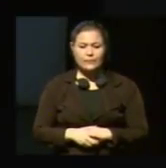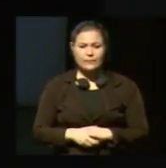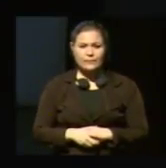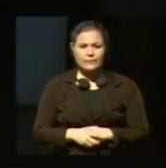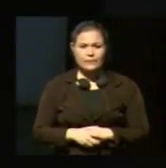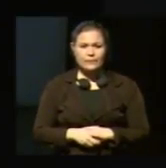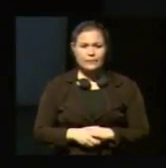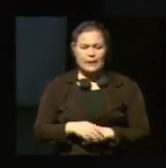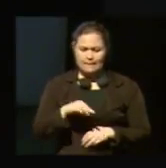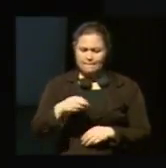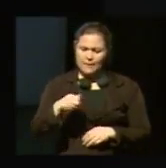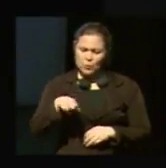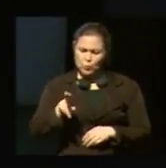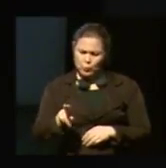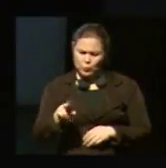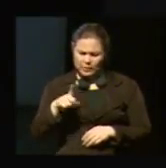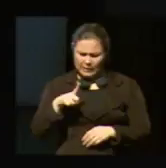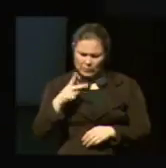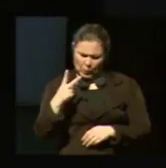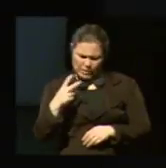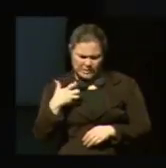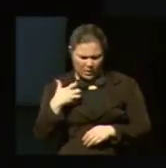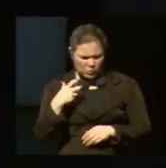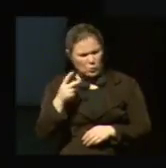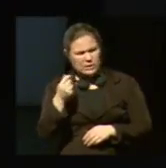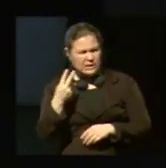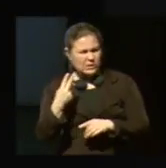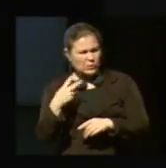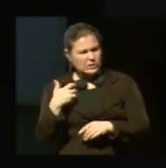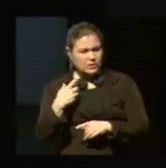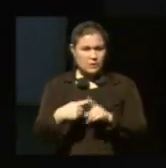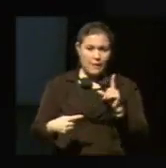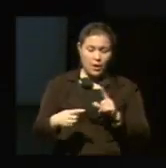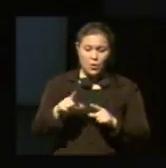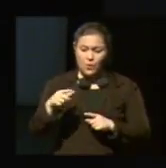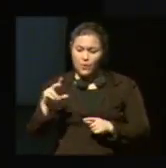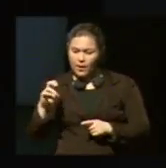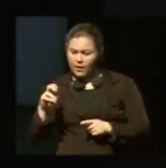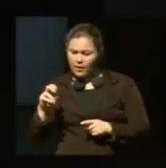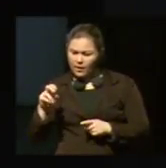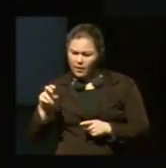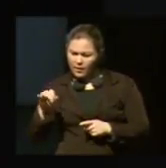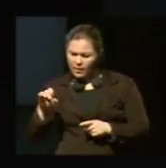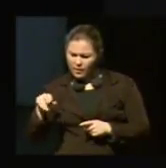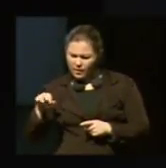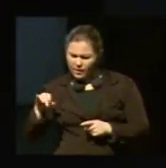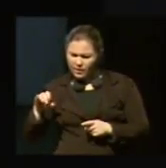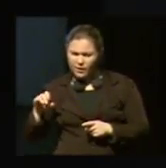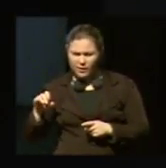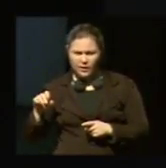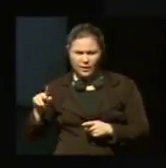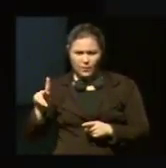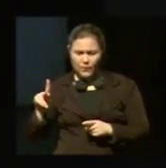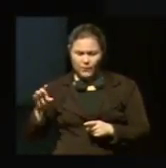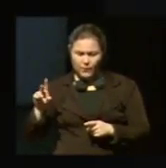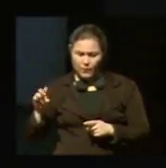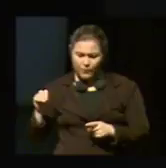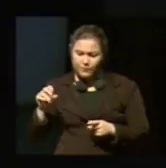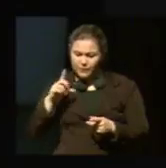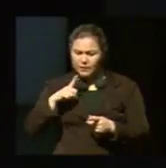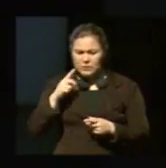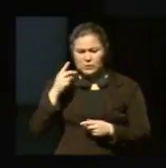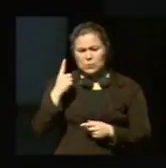A Malu está com dois anos e pouco, dois anos e meio, mais ou menos, die e o Rico está com um aninho. E